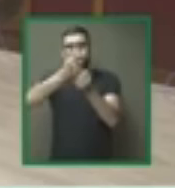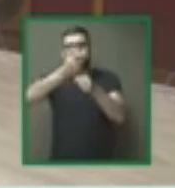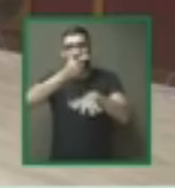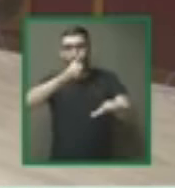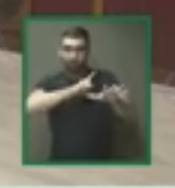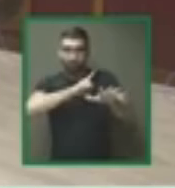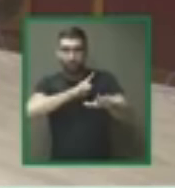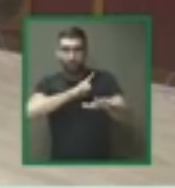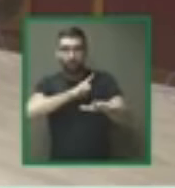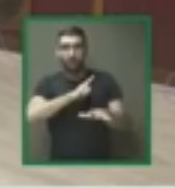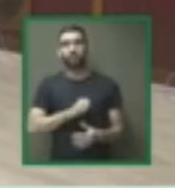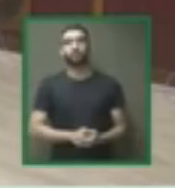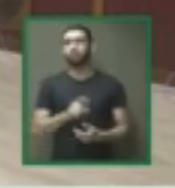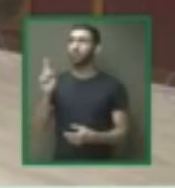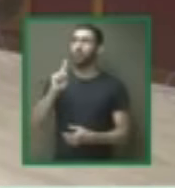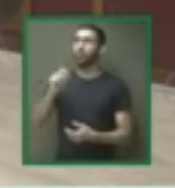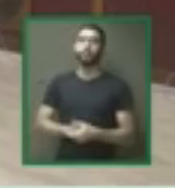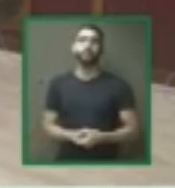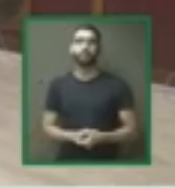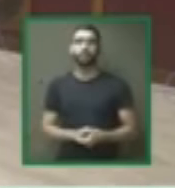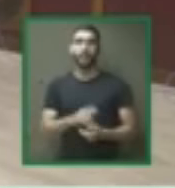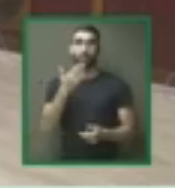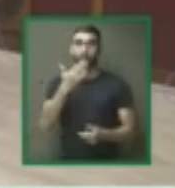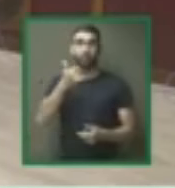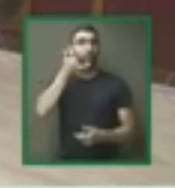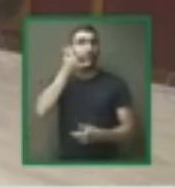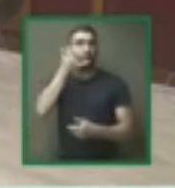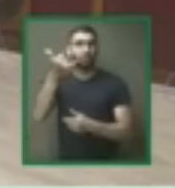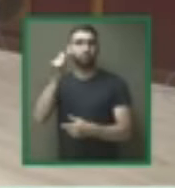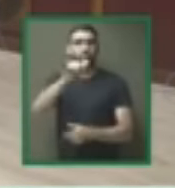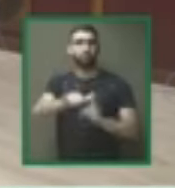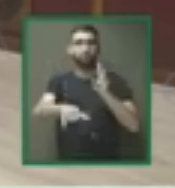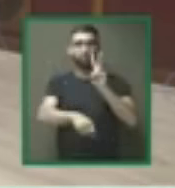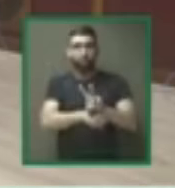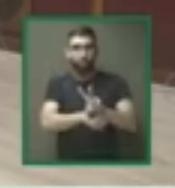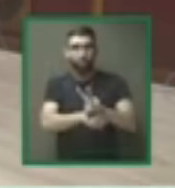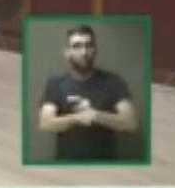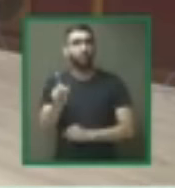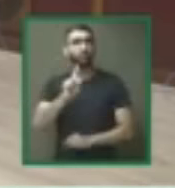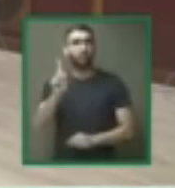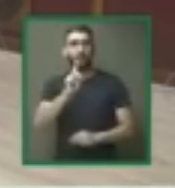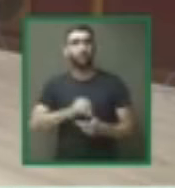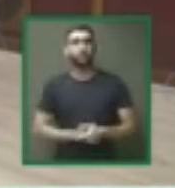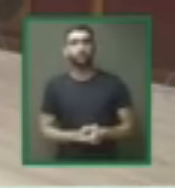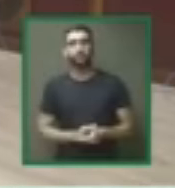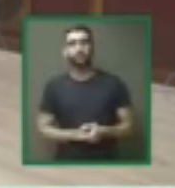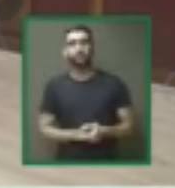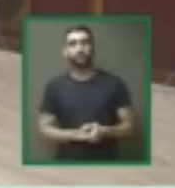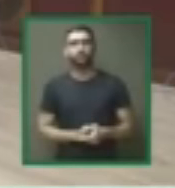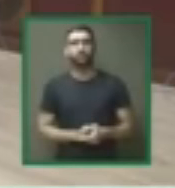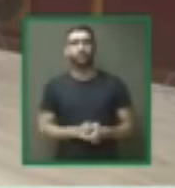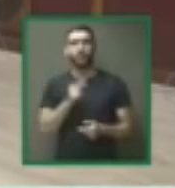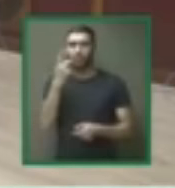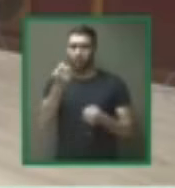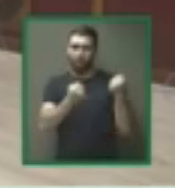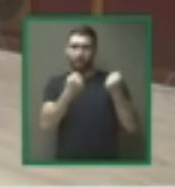pediu apreensão do seu aparelho de telefone celular? Não, doutor. Ele submeteu o seu